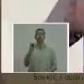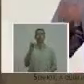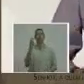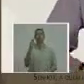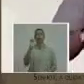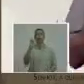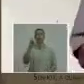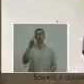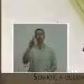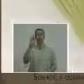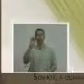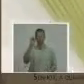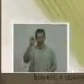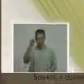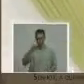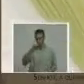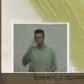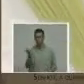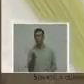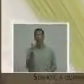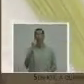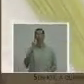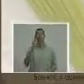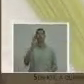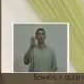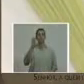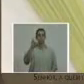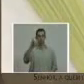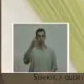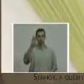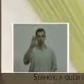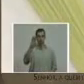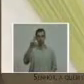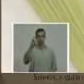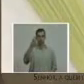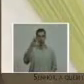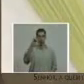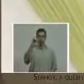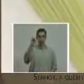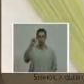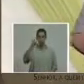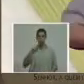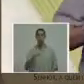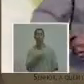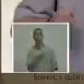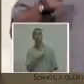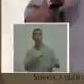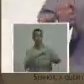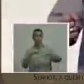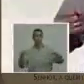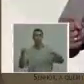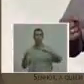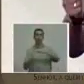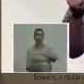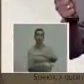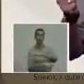quem quer de fato experimentar a graça da cura interior precisa entrar num